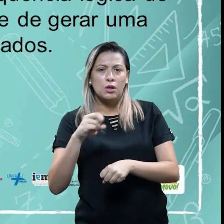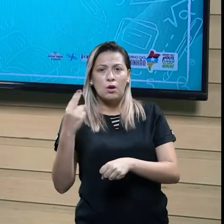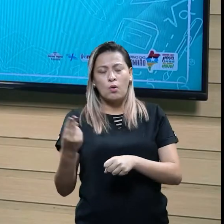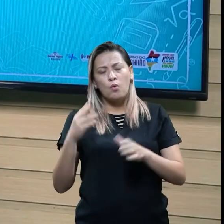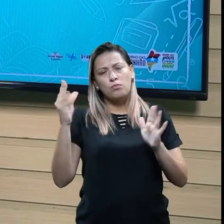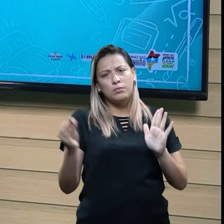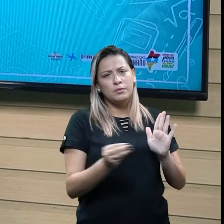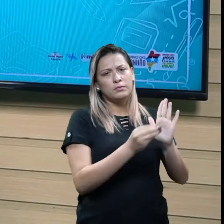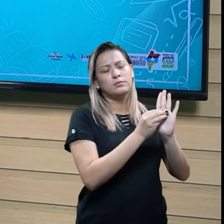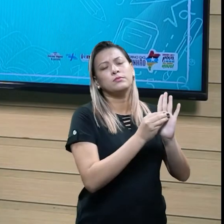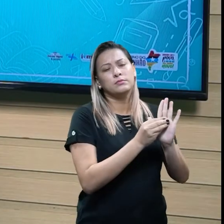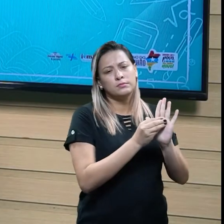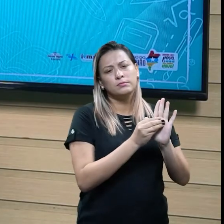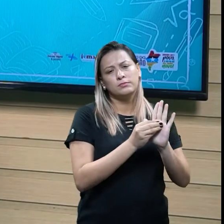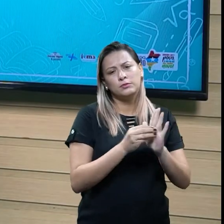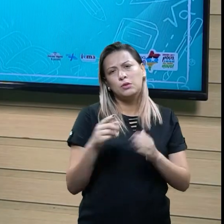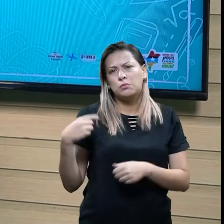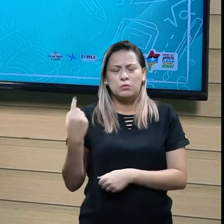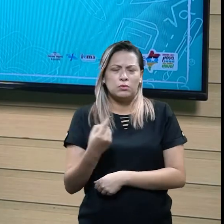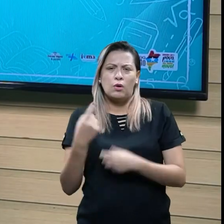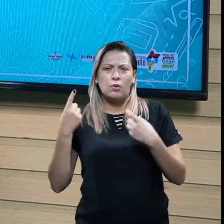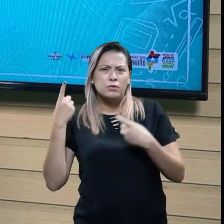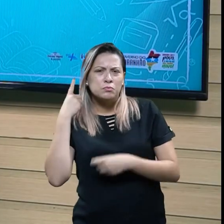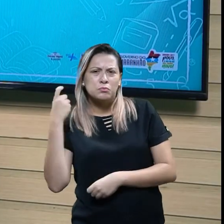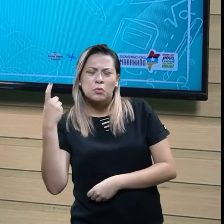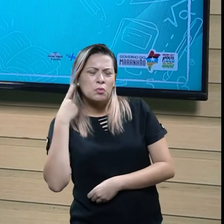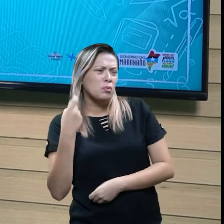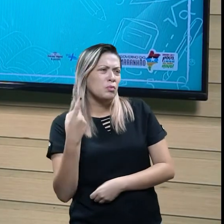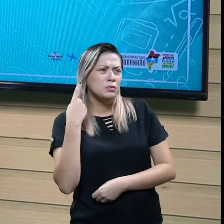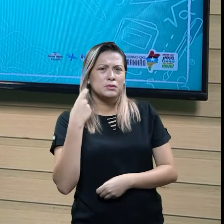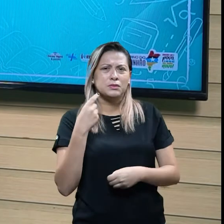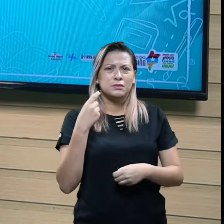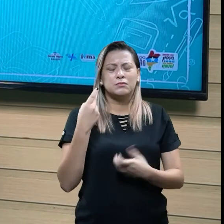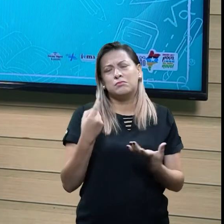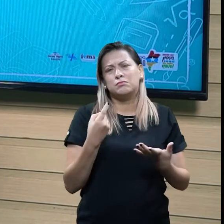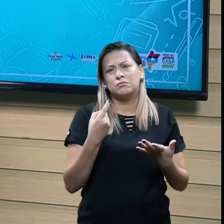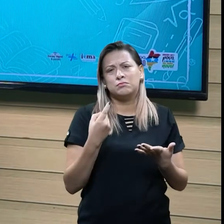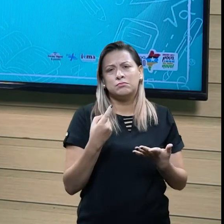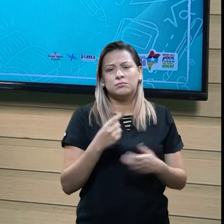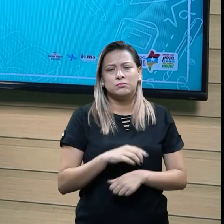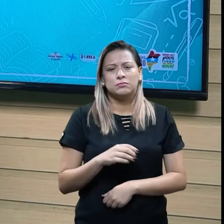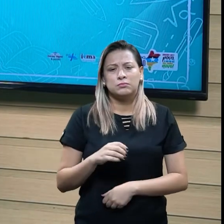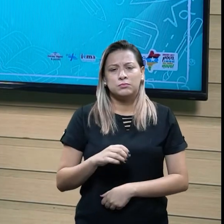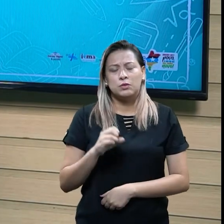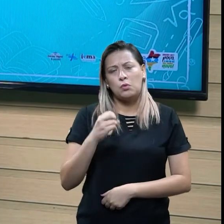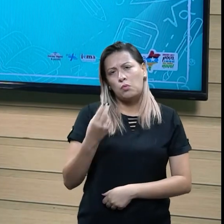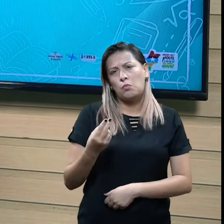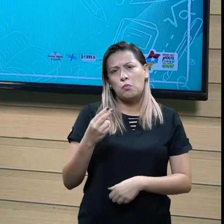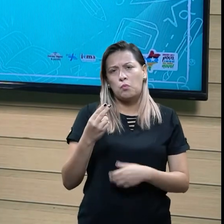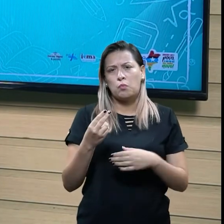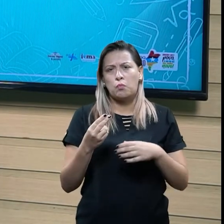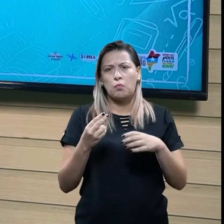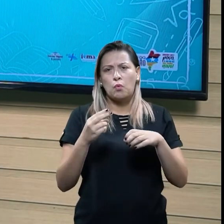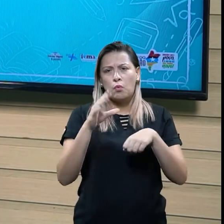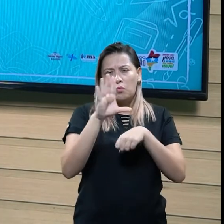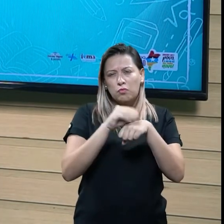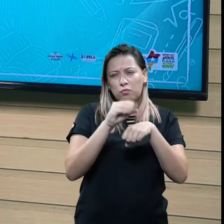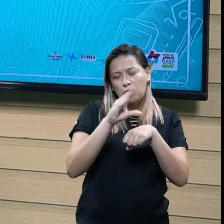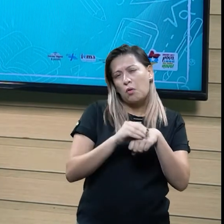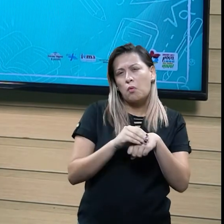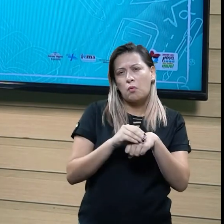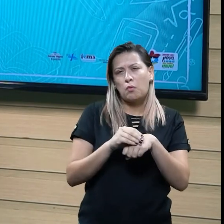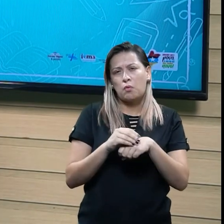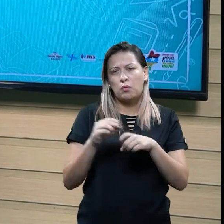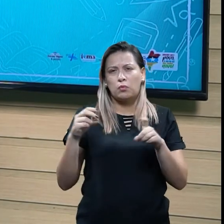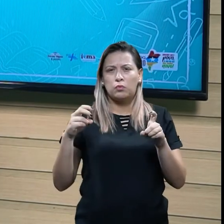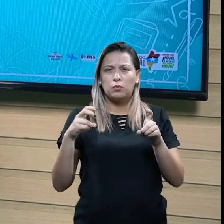né? A gente guarda música, guarda as fotos, tá? Ou então usa muitos programas, aplicativos,